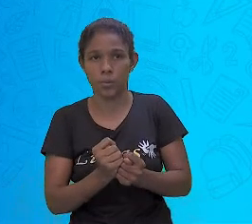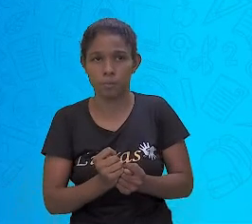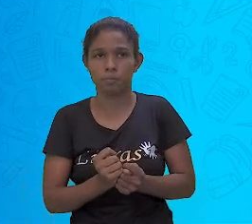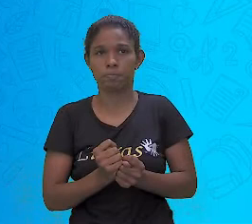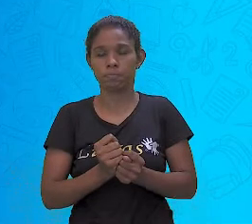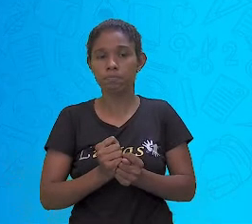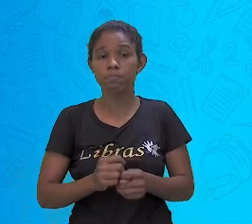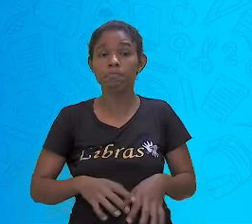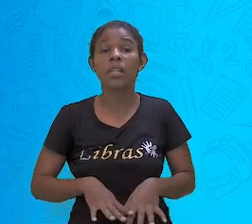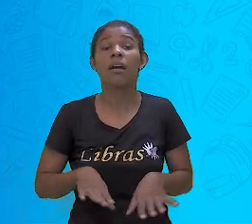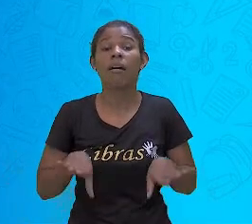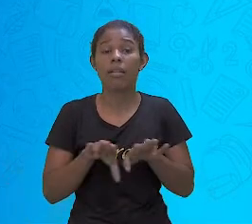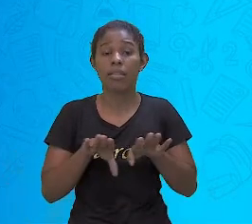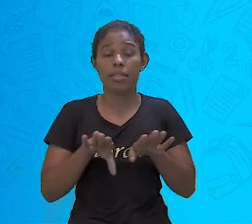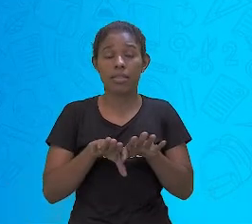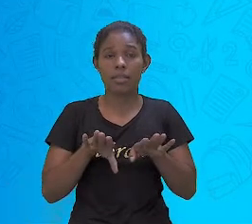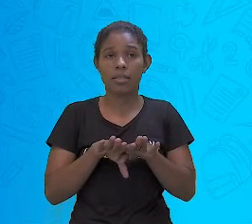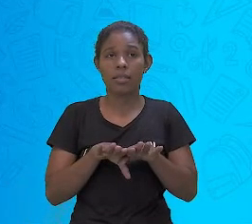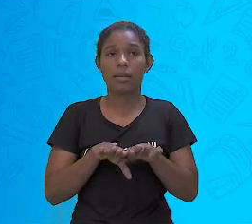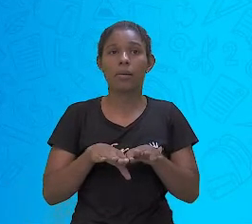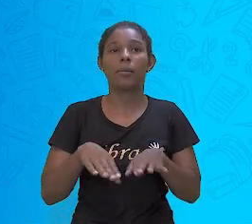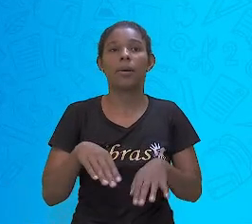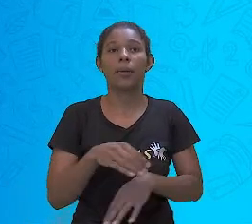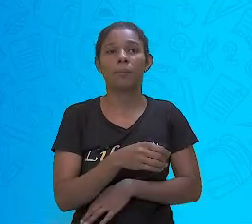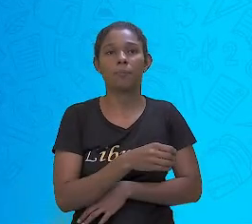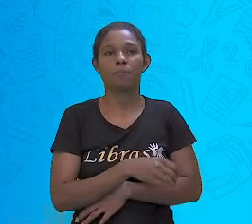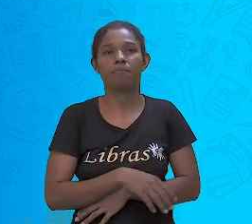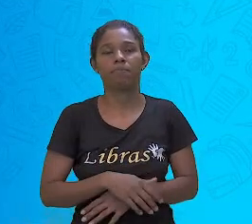3.853.676.948 km², equivalente a